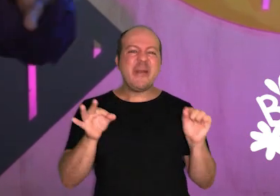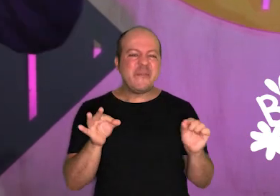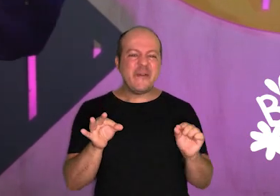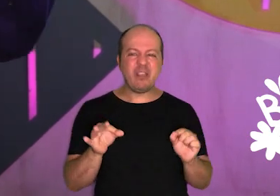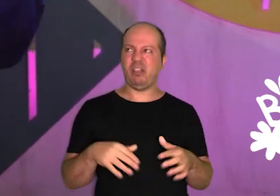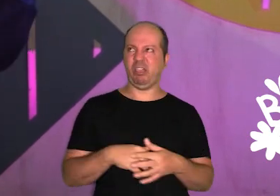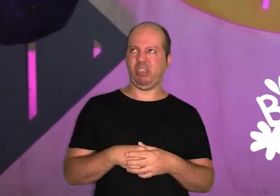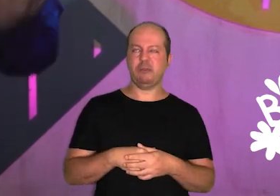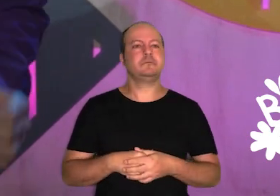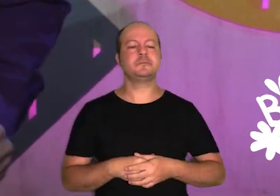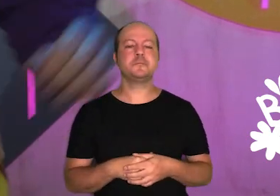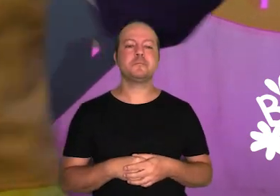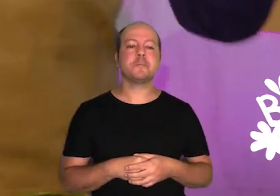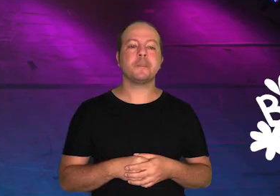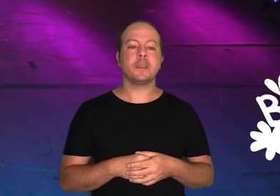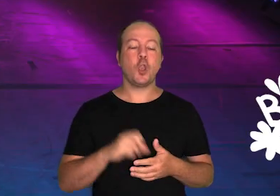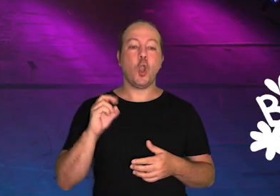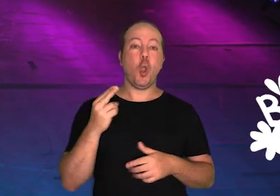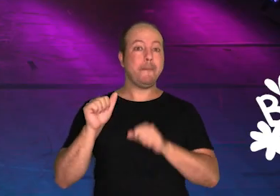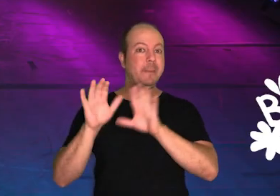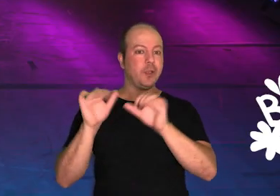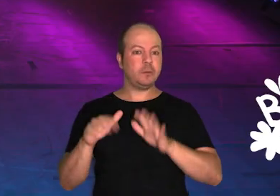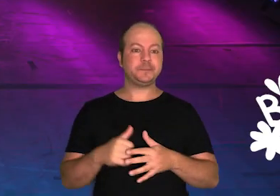você! Ou então até mesmo um mímico.